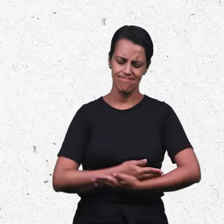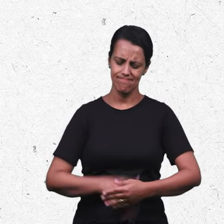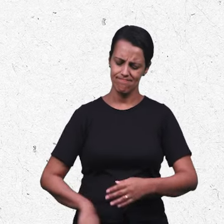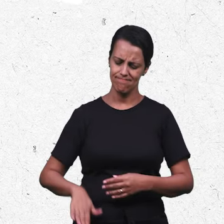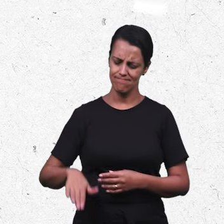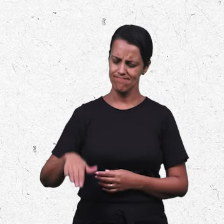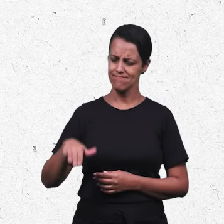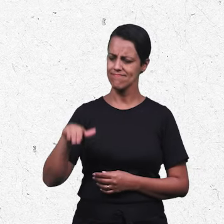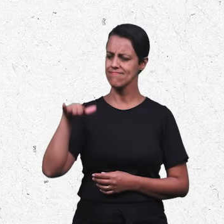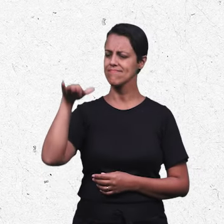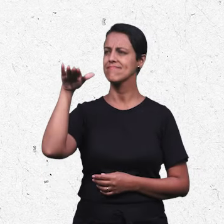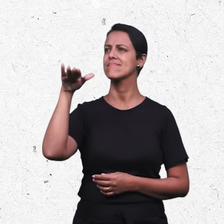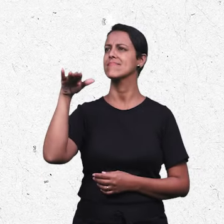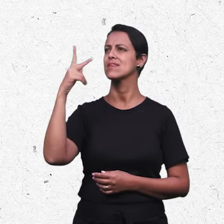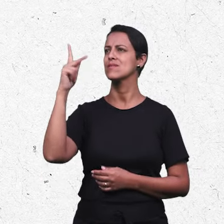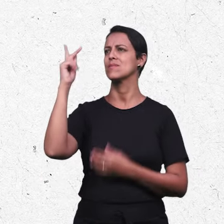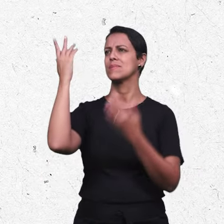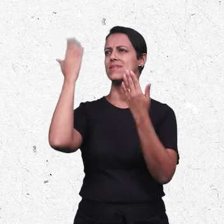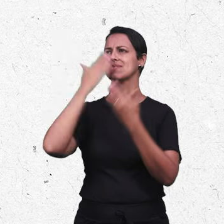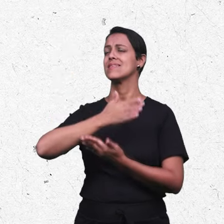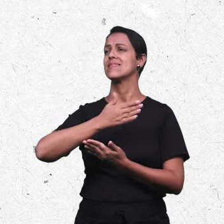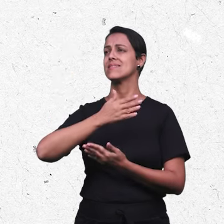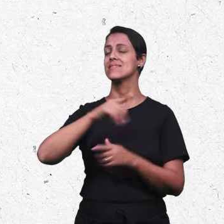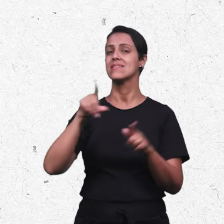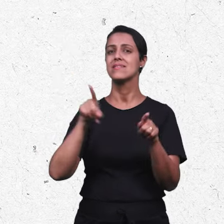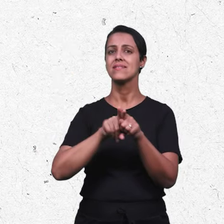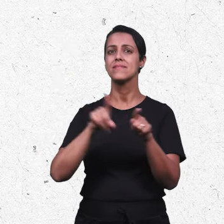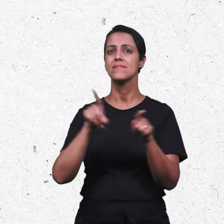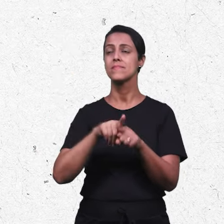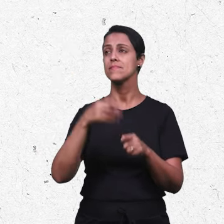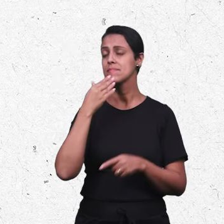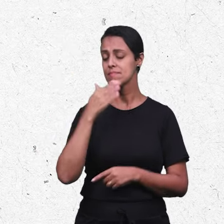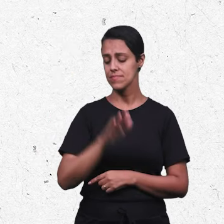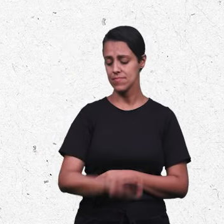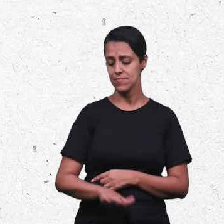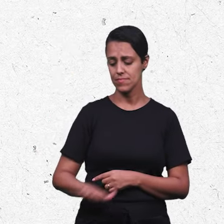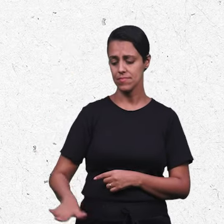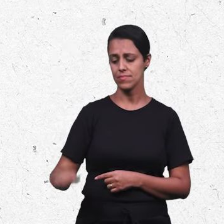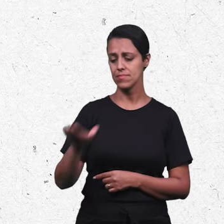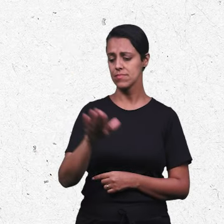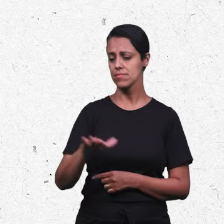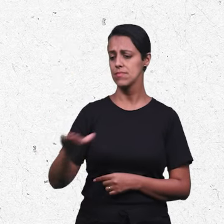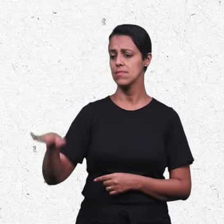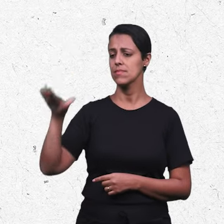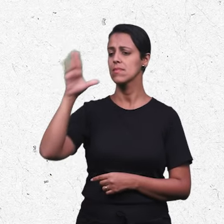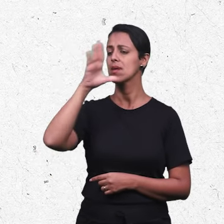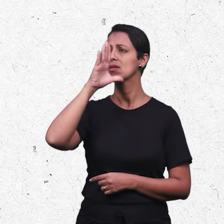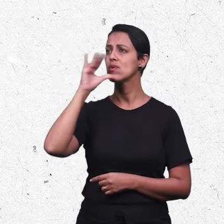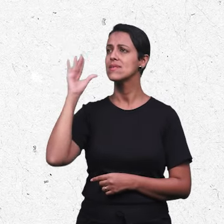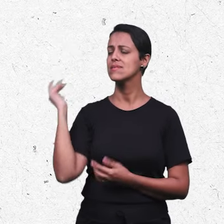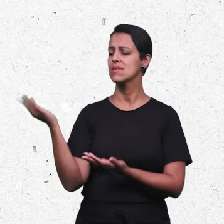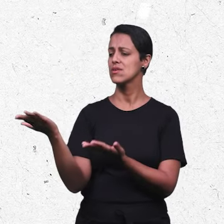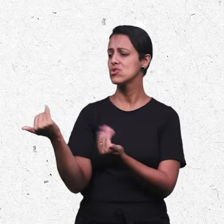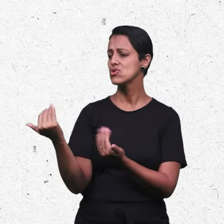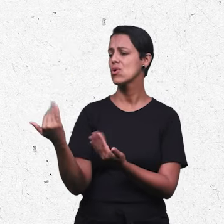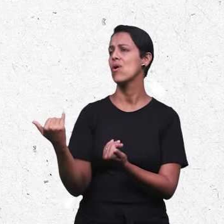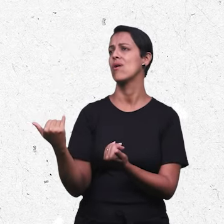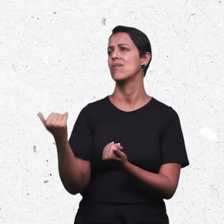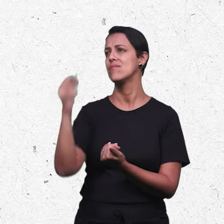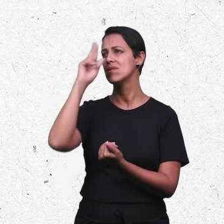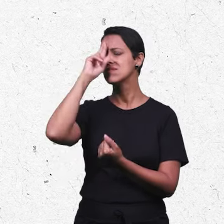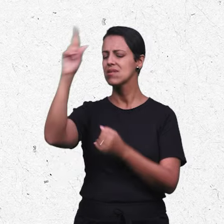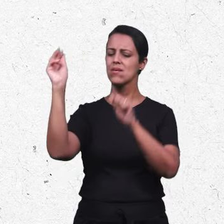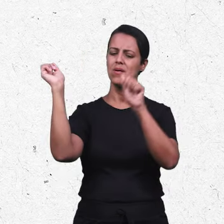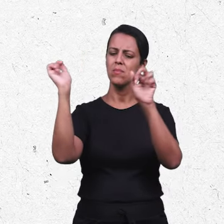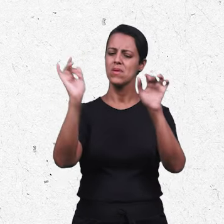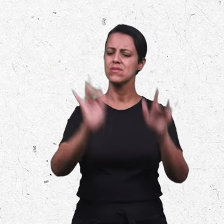aqueles que estão crescendo meu pai na tua presença colocamos diante de ti meu pai também as crianças intermediárias adolescentes meu pai os jovens da tua casa